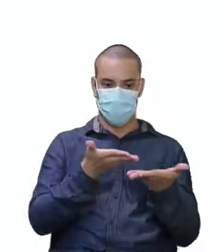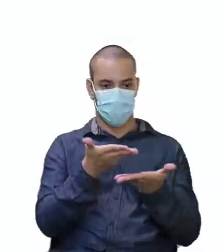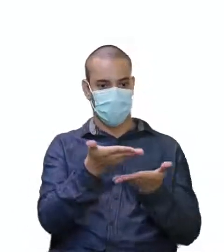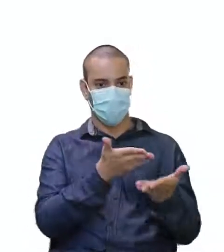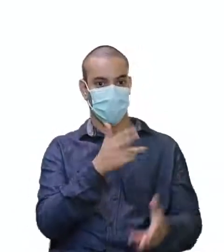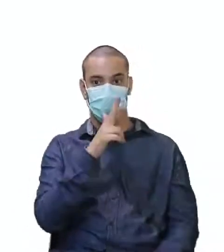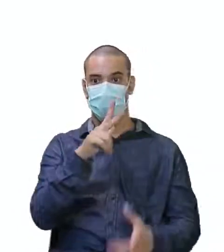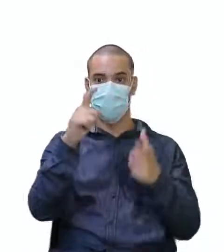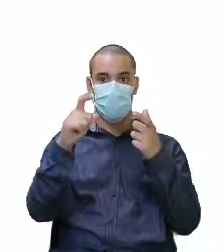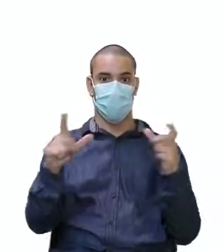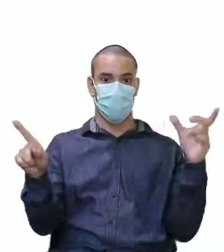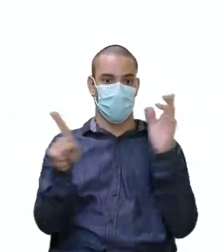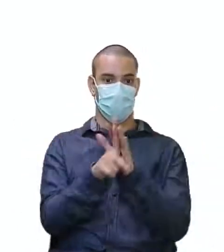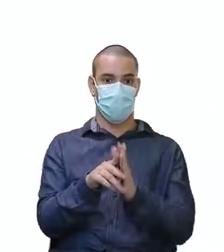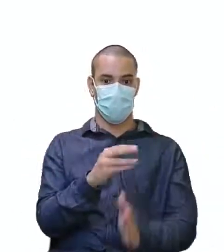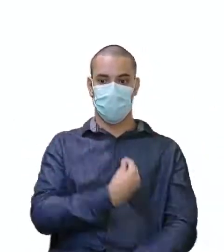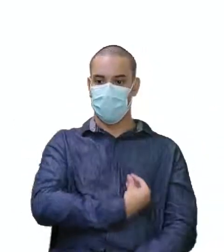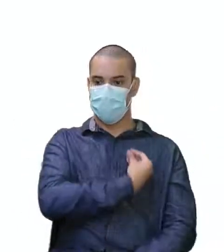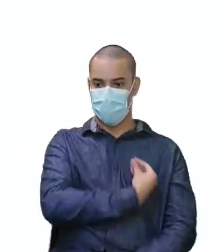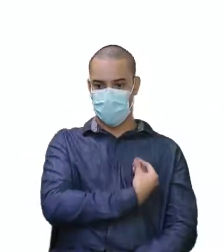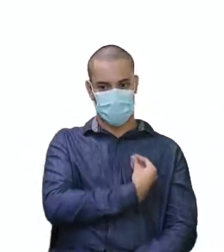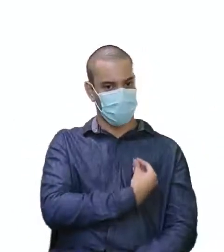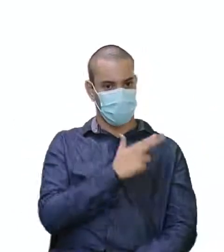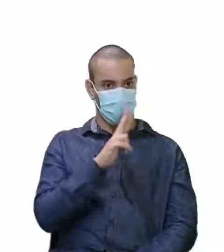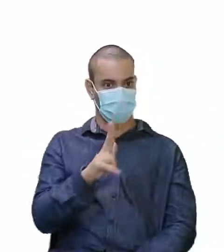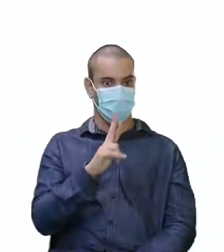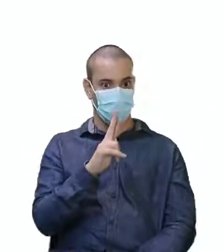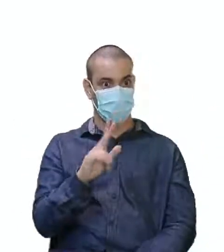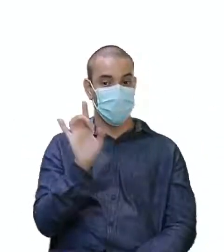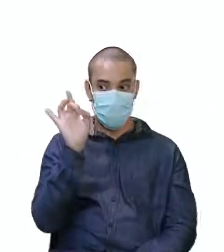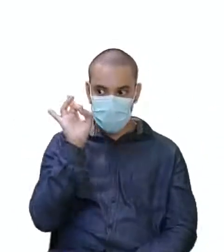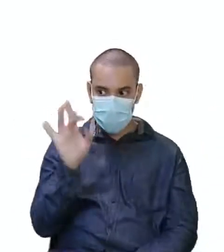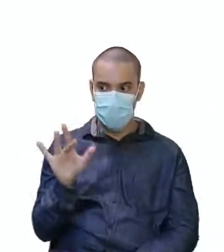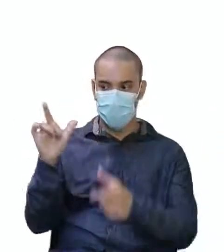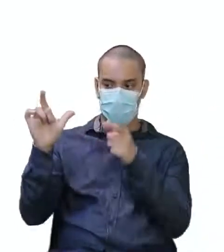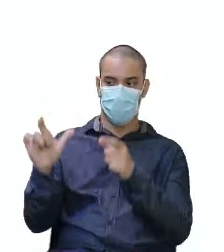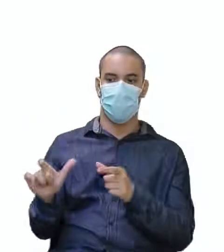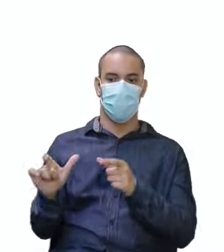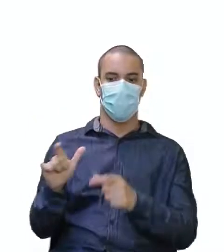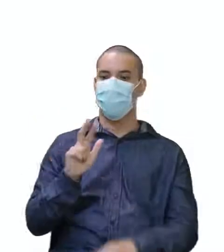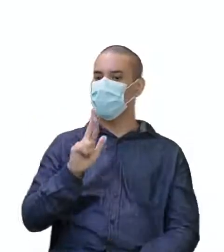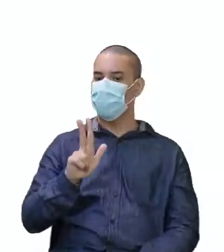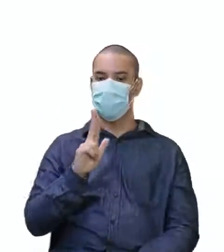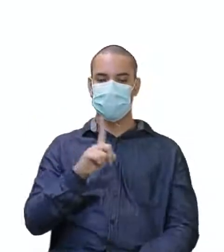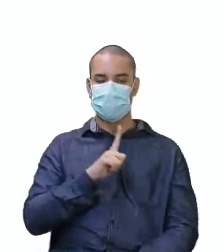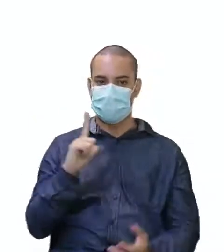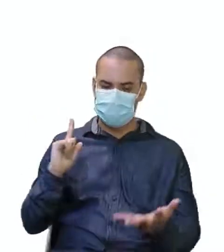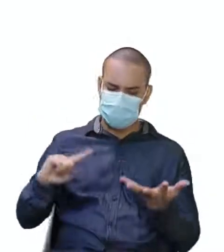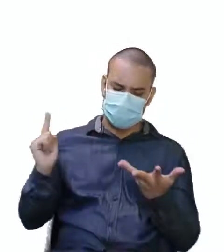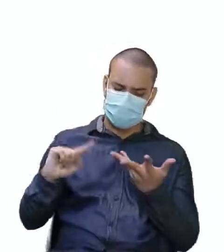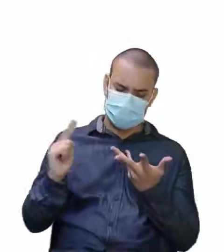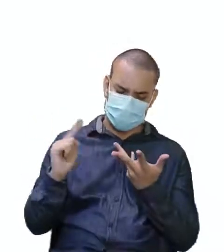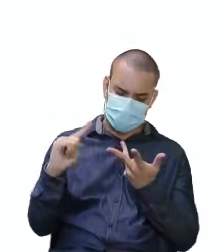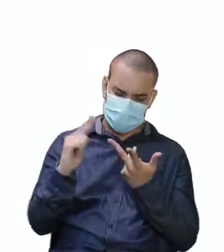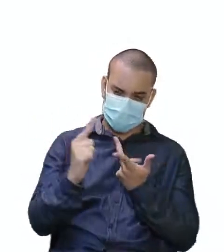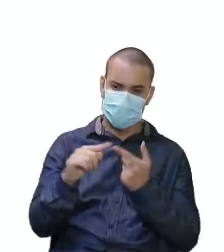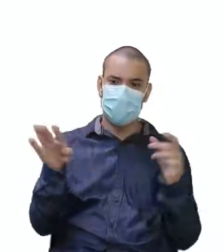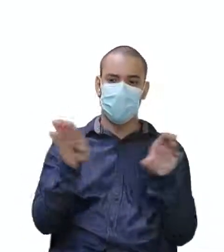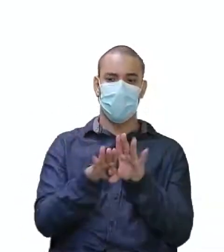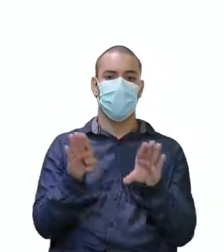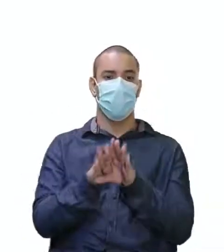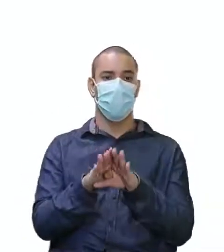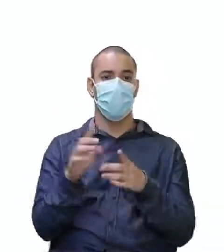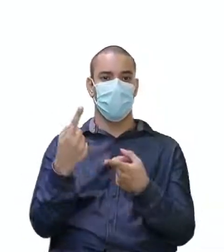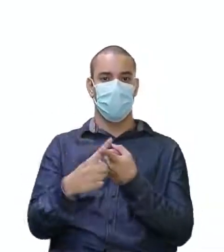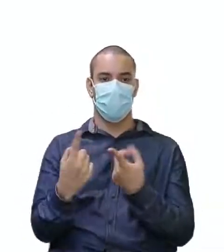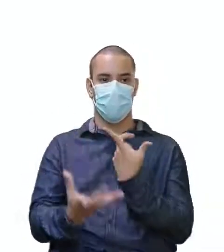Não é o local onde ele vive. Tá? Aliás, não é só o local onde ele vive. É também. Tá? Mas